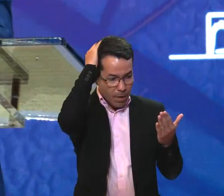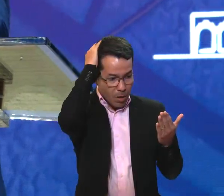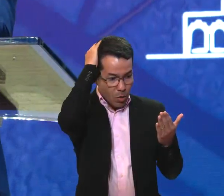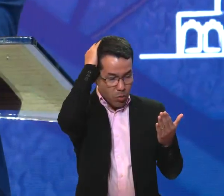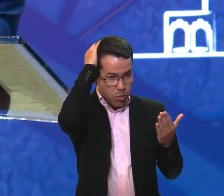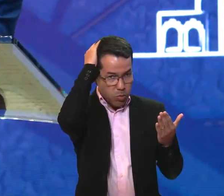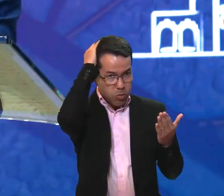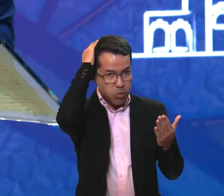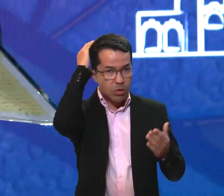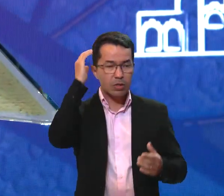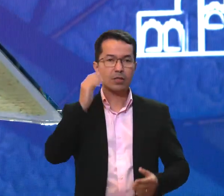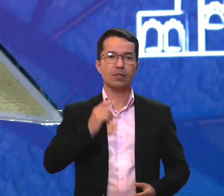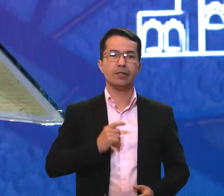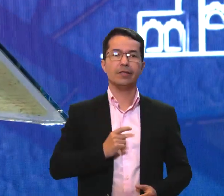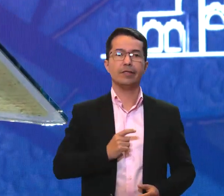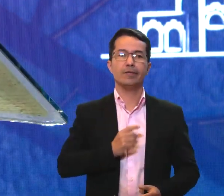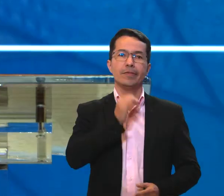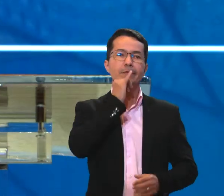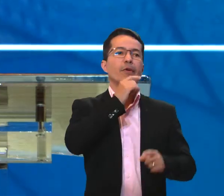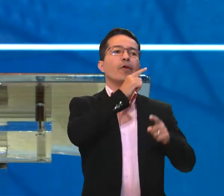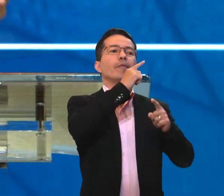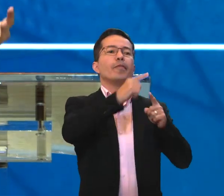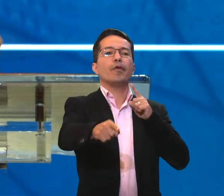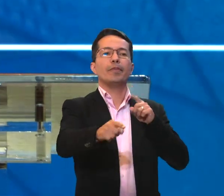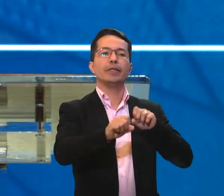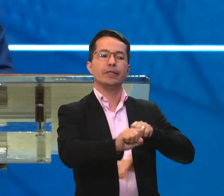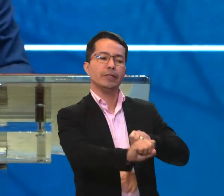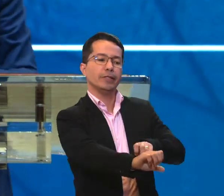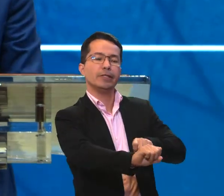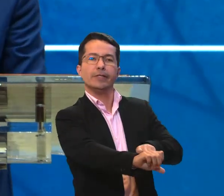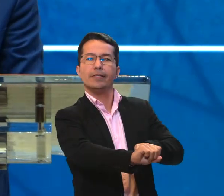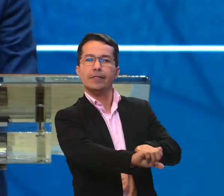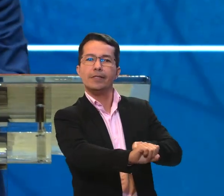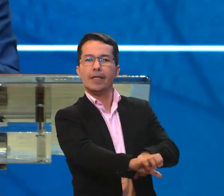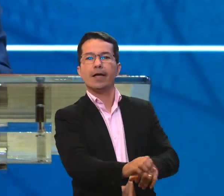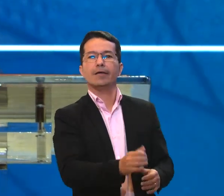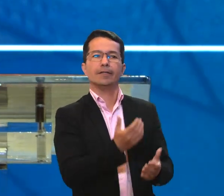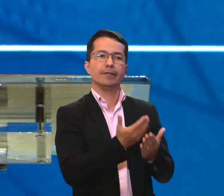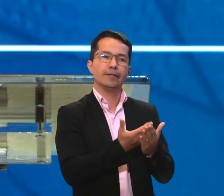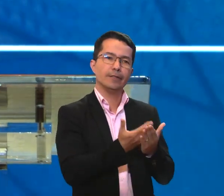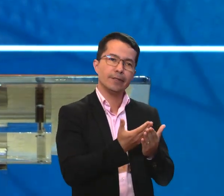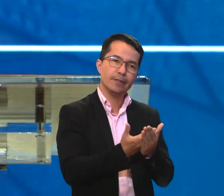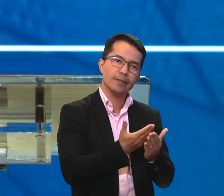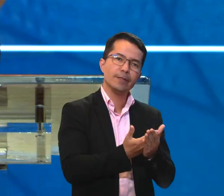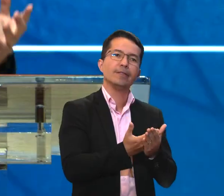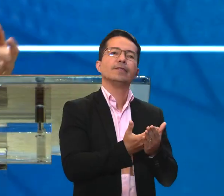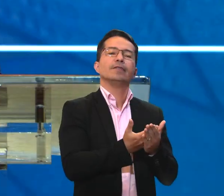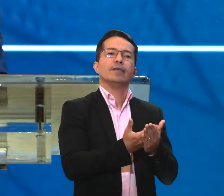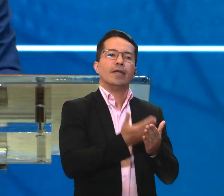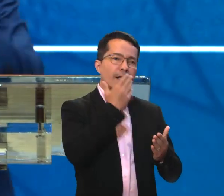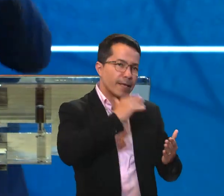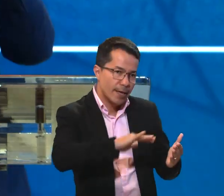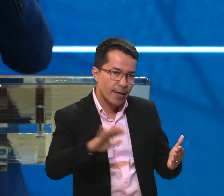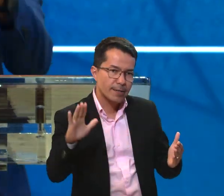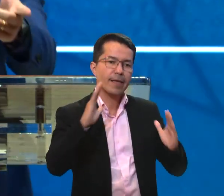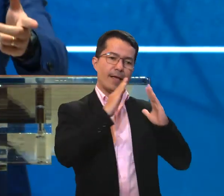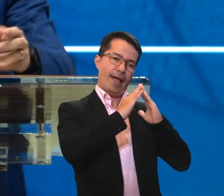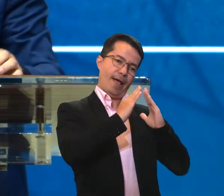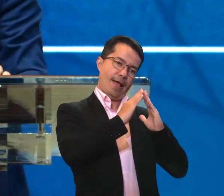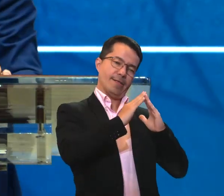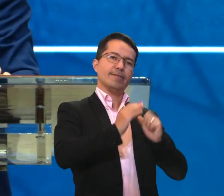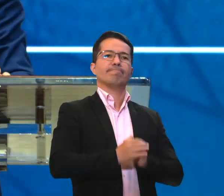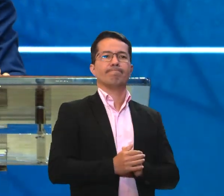gente, criminalização do homeschooling, interferência nas escolas confessionais, ideologia de gênero, inclusão